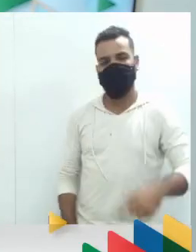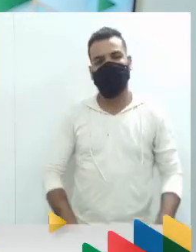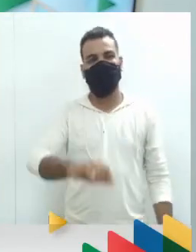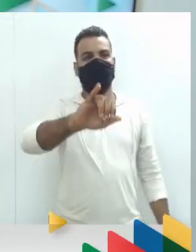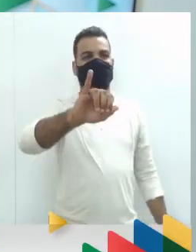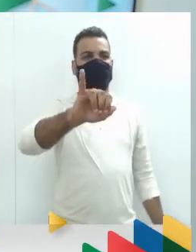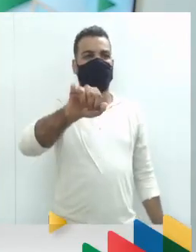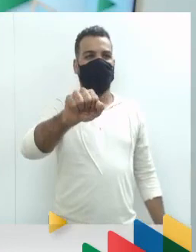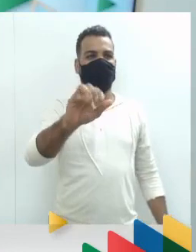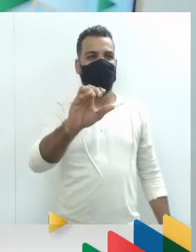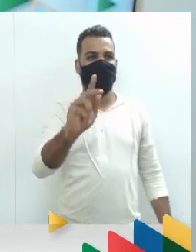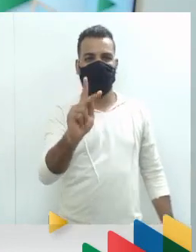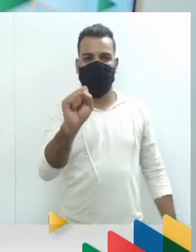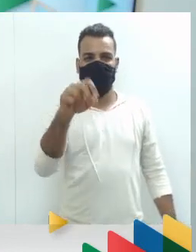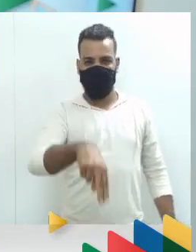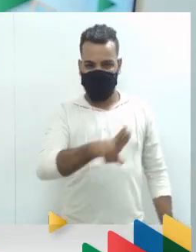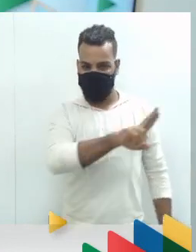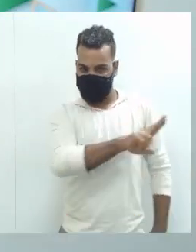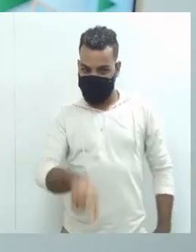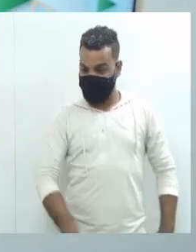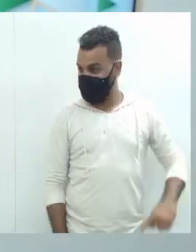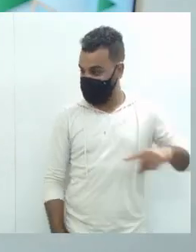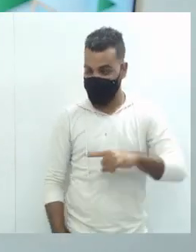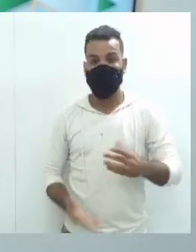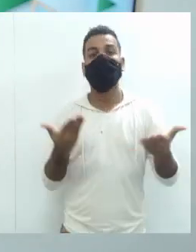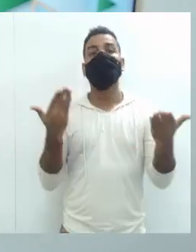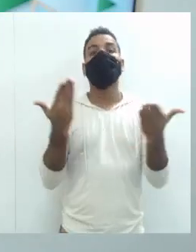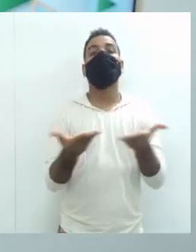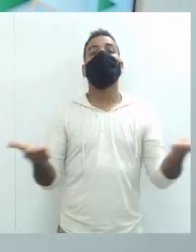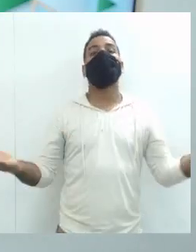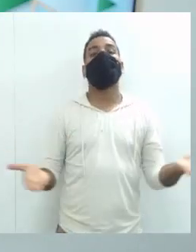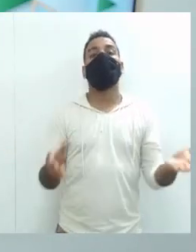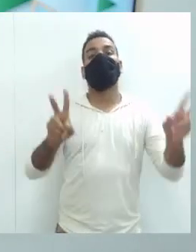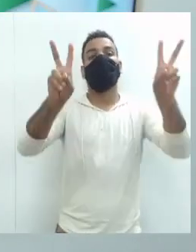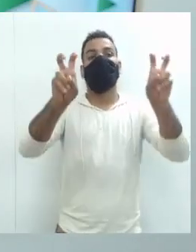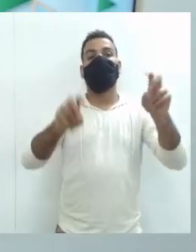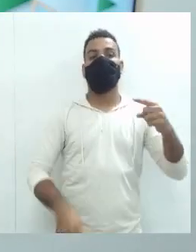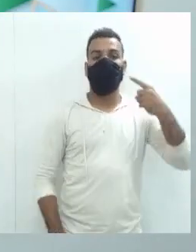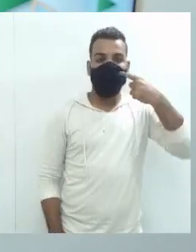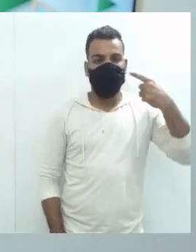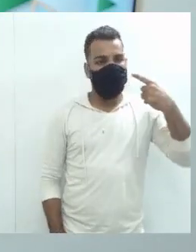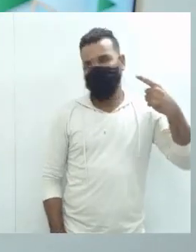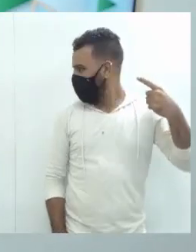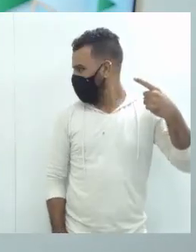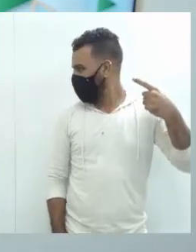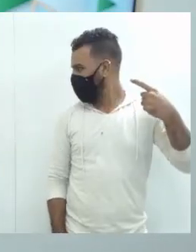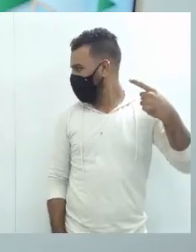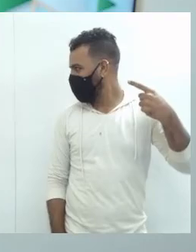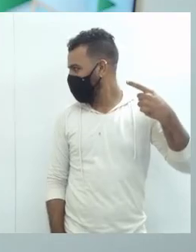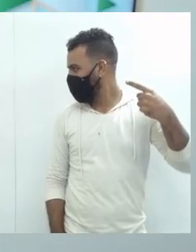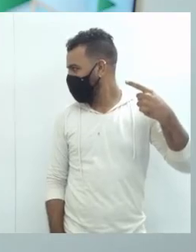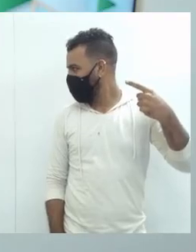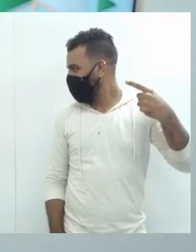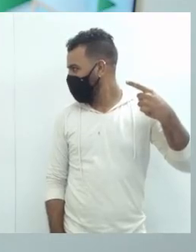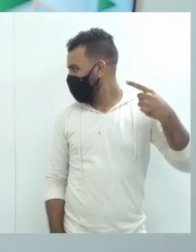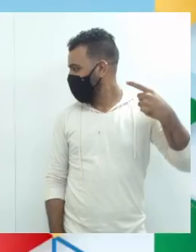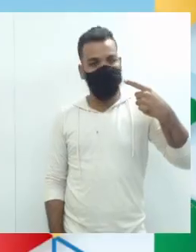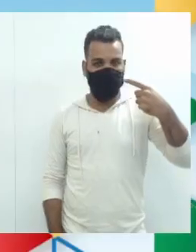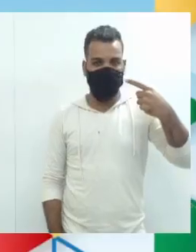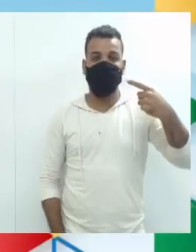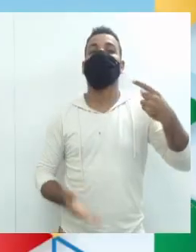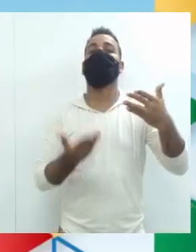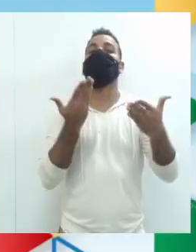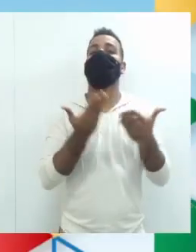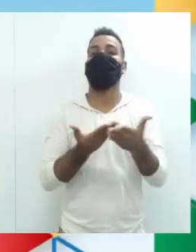Jackson Carvalho e na aula de hoje vamos ver o seguinte tema. Vamos ver aí na tela. Na aula de hoje